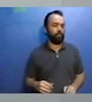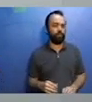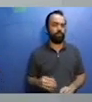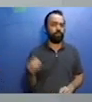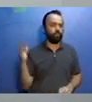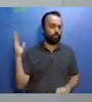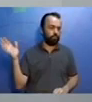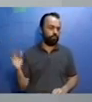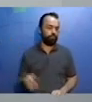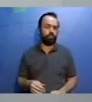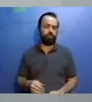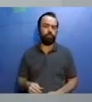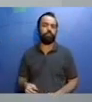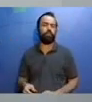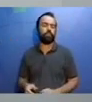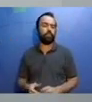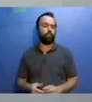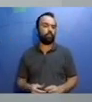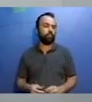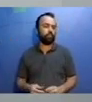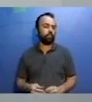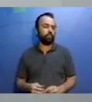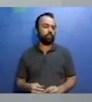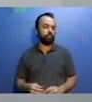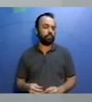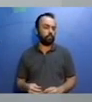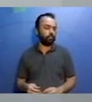materiais que pode ser também o lixo.